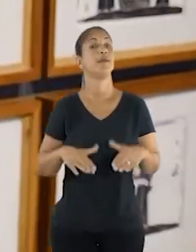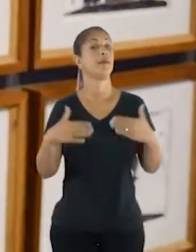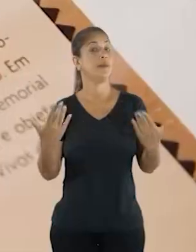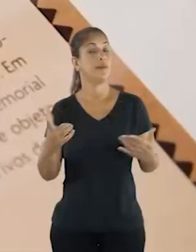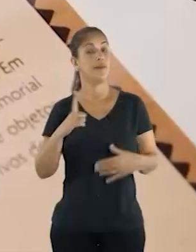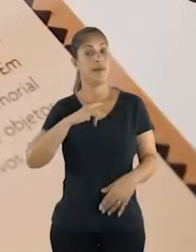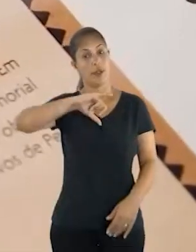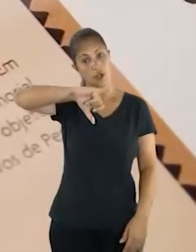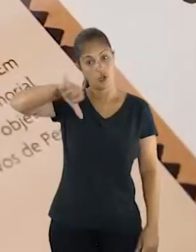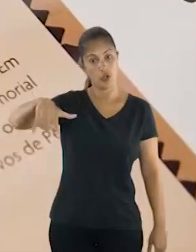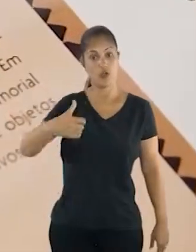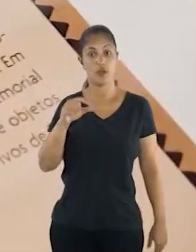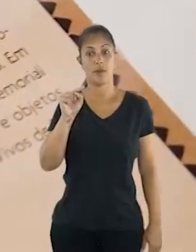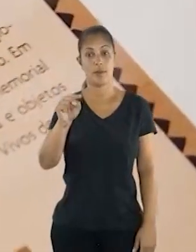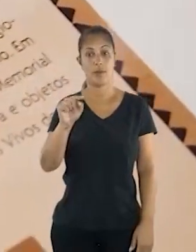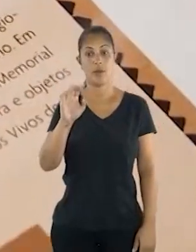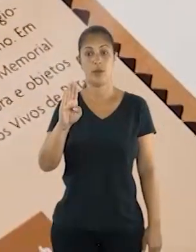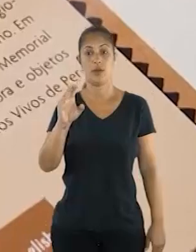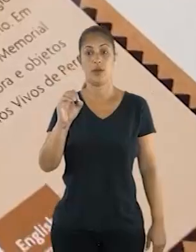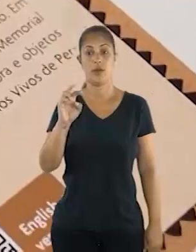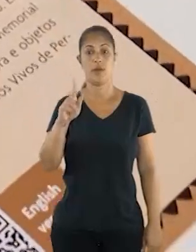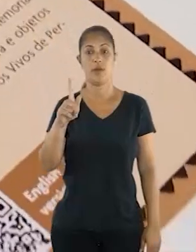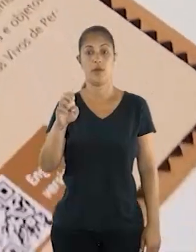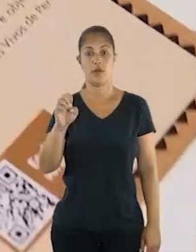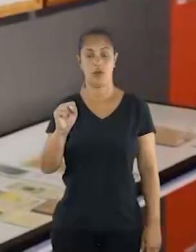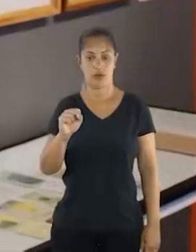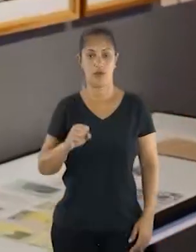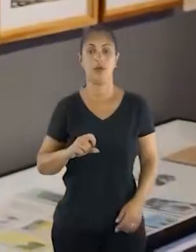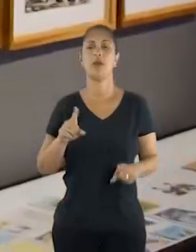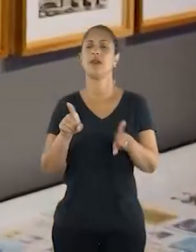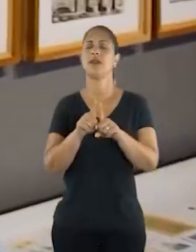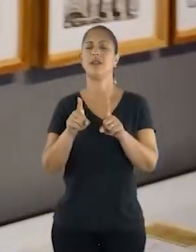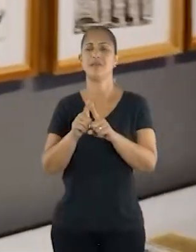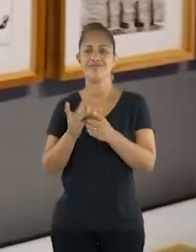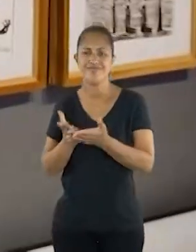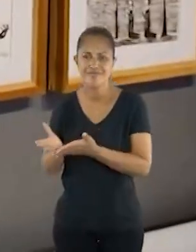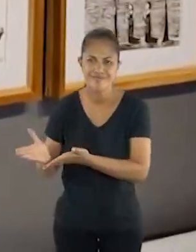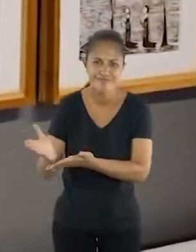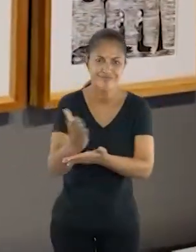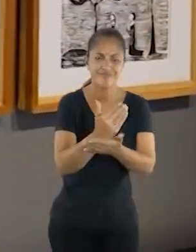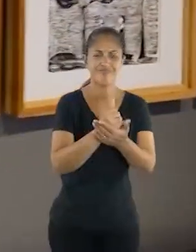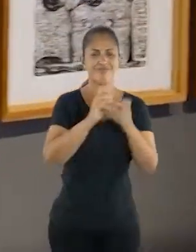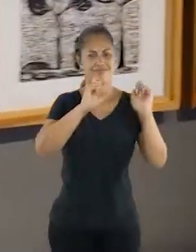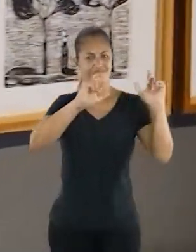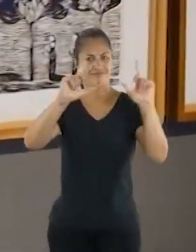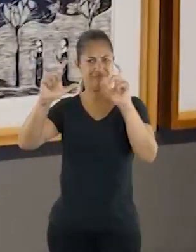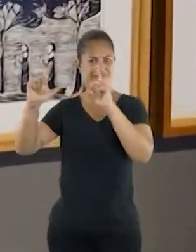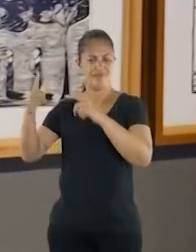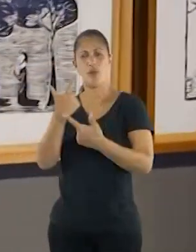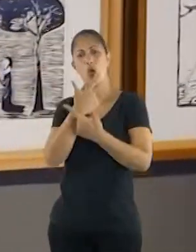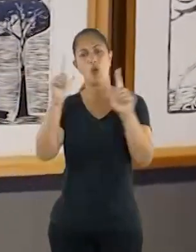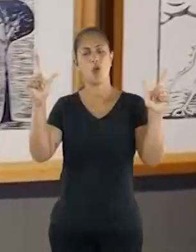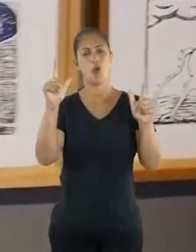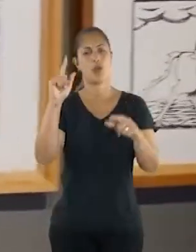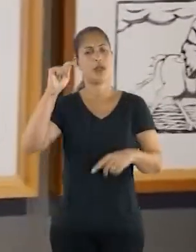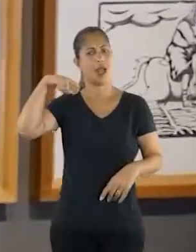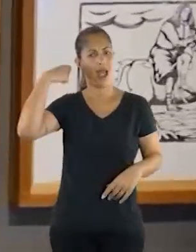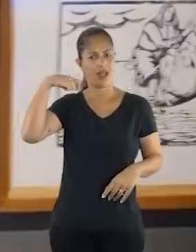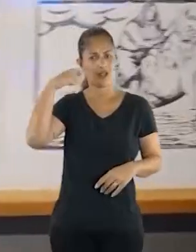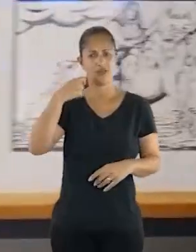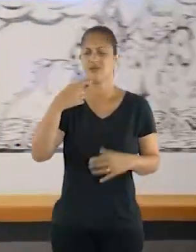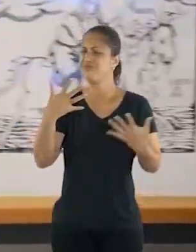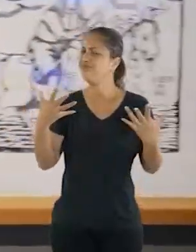tem o J. Borges. Tá? E aqui um conjunto de outros artistas